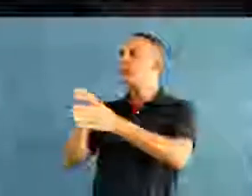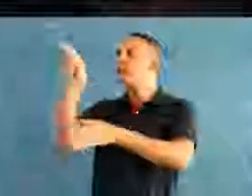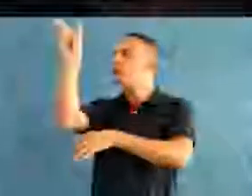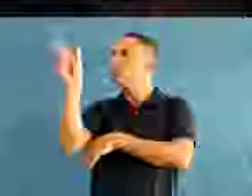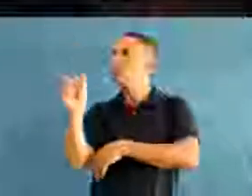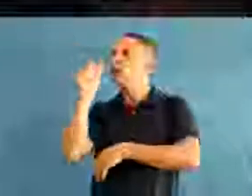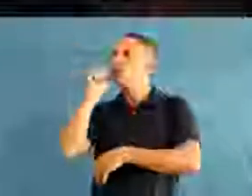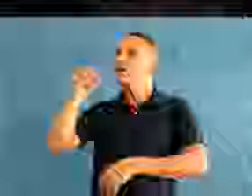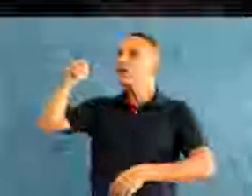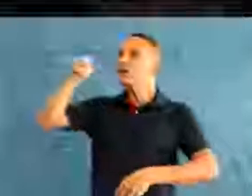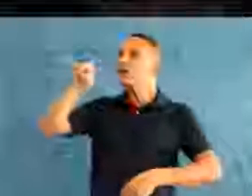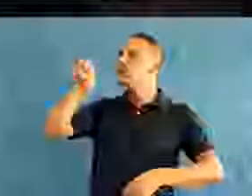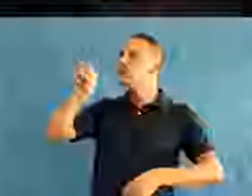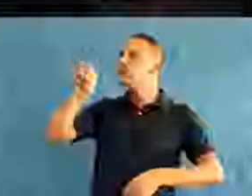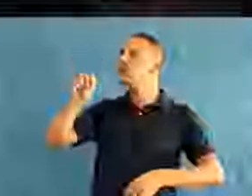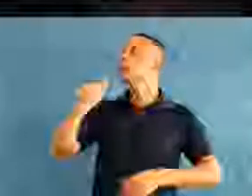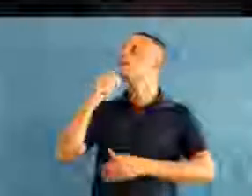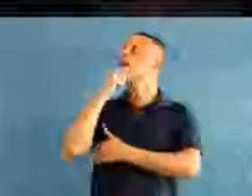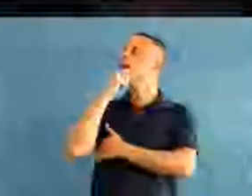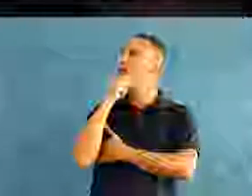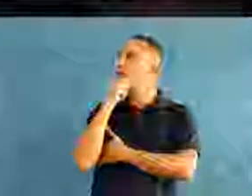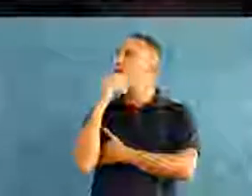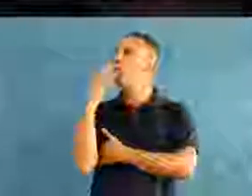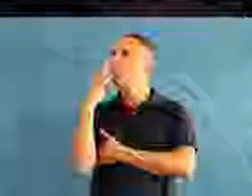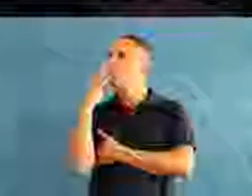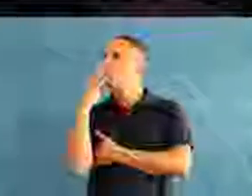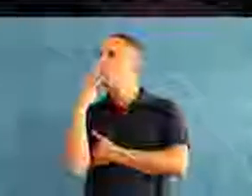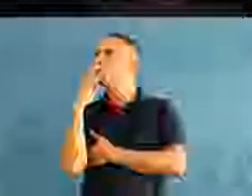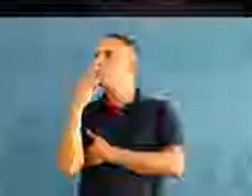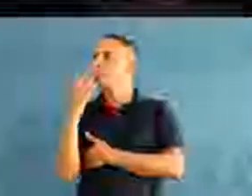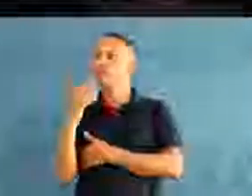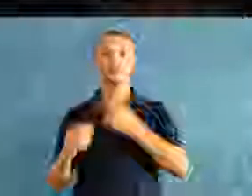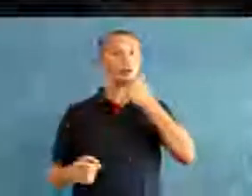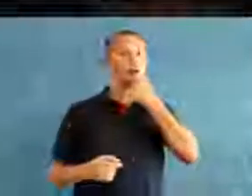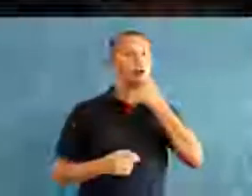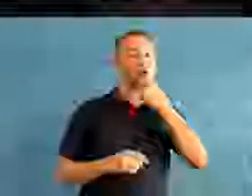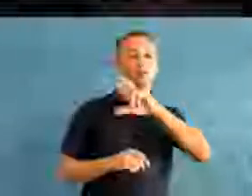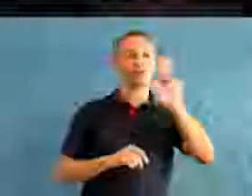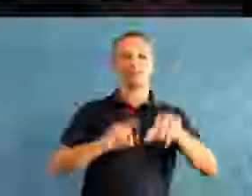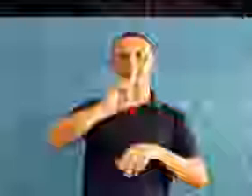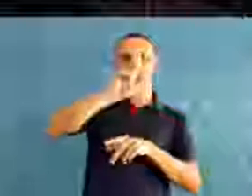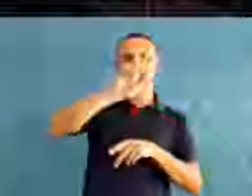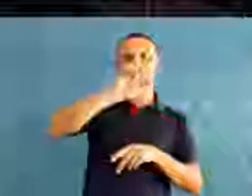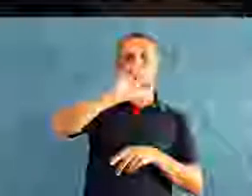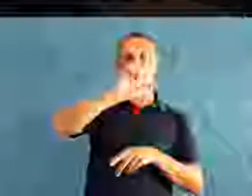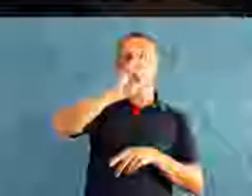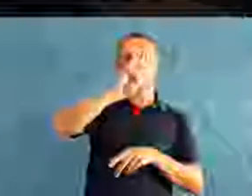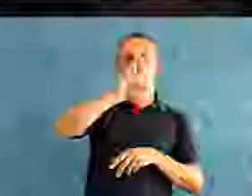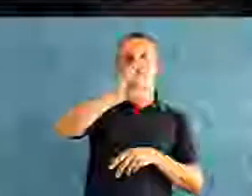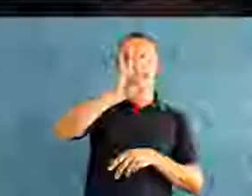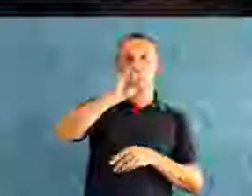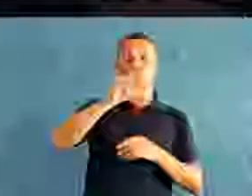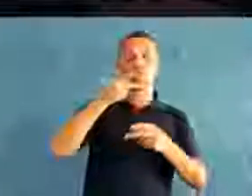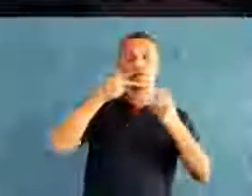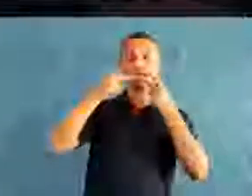Floresta. Trouxe uma citação de Gilberto Freire, de Sobrados e Mucamos, sobre Nízia. Olha o que ele